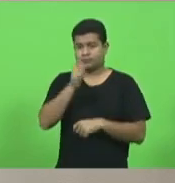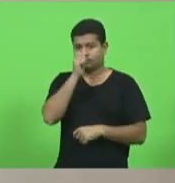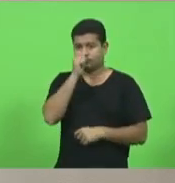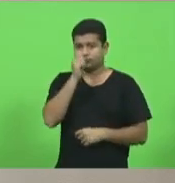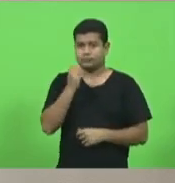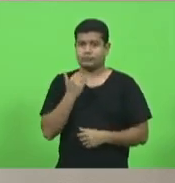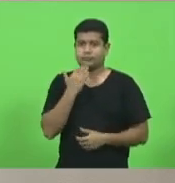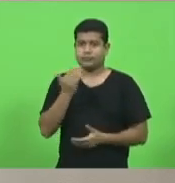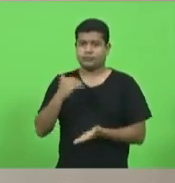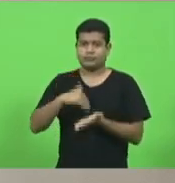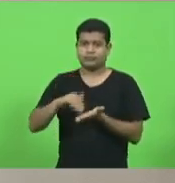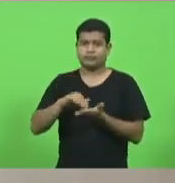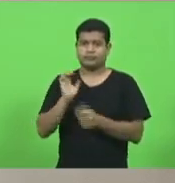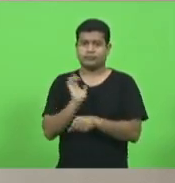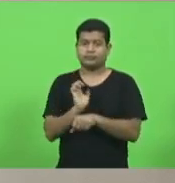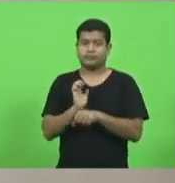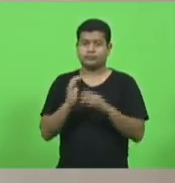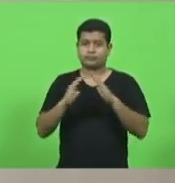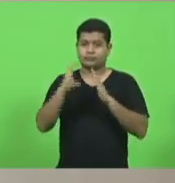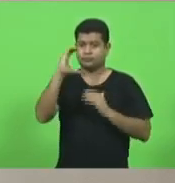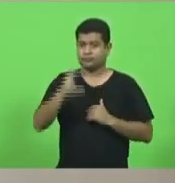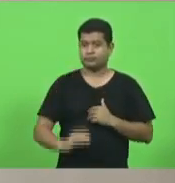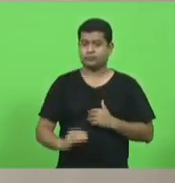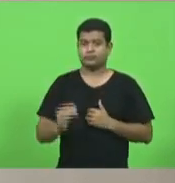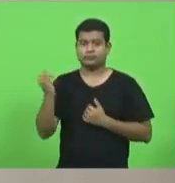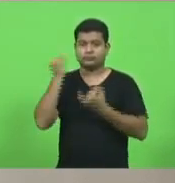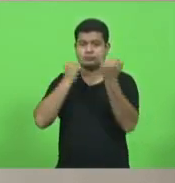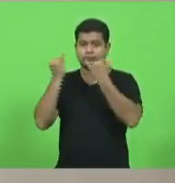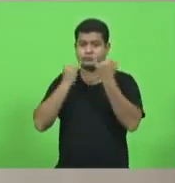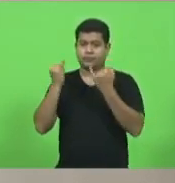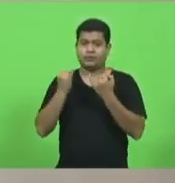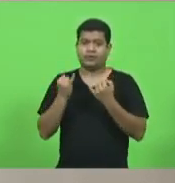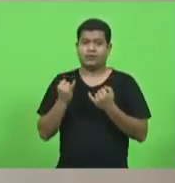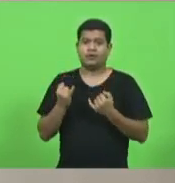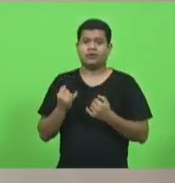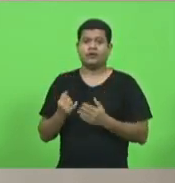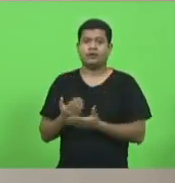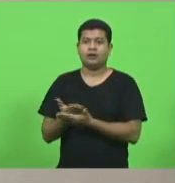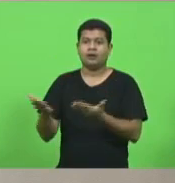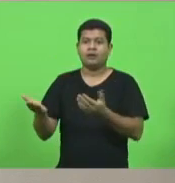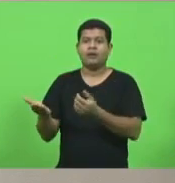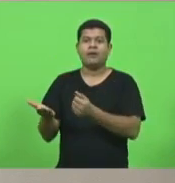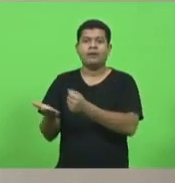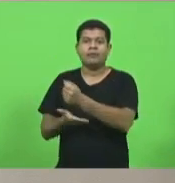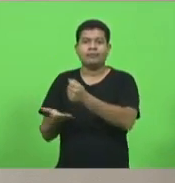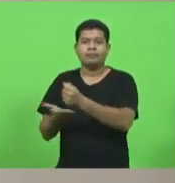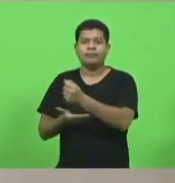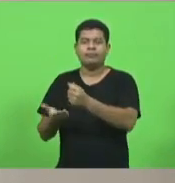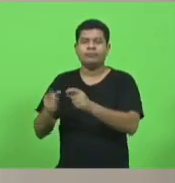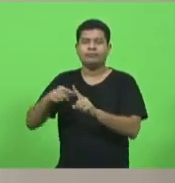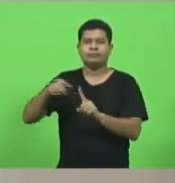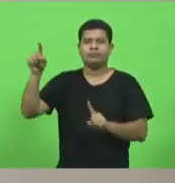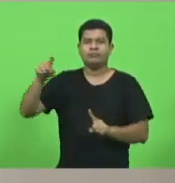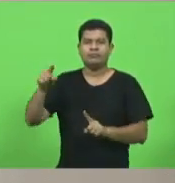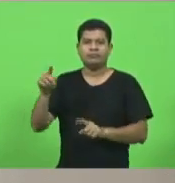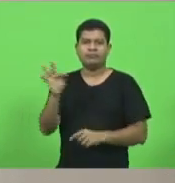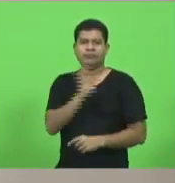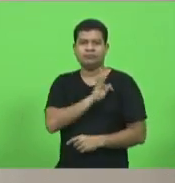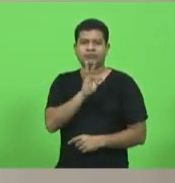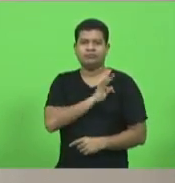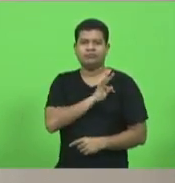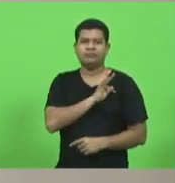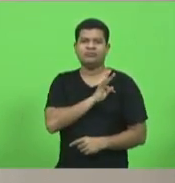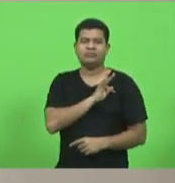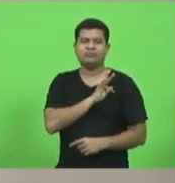solicitando ao secretário do Estado da Casa Civil informações acerca dos fundamentos técnicos que embasam os limites de